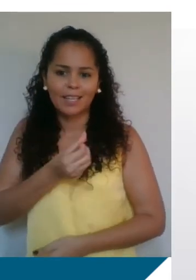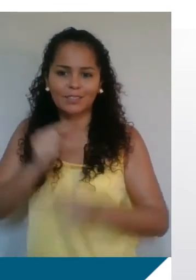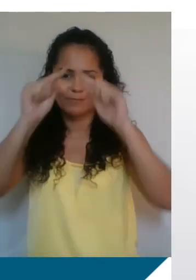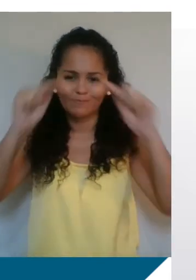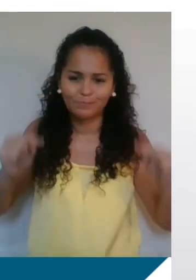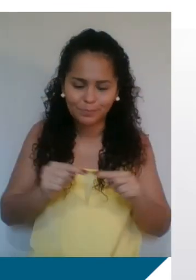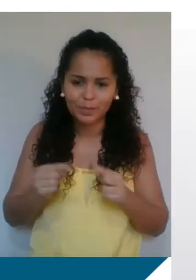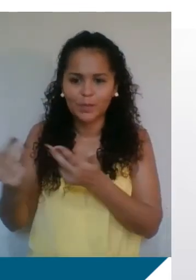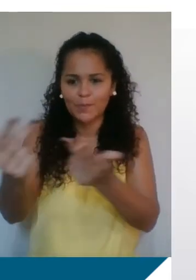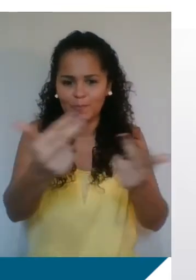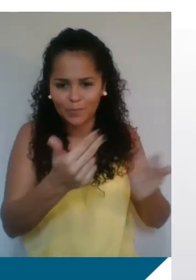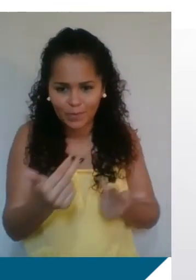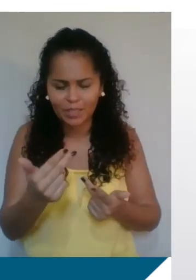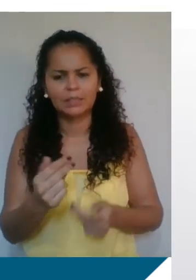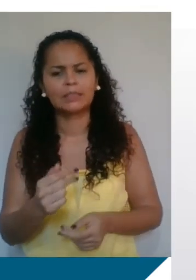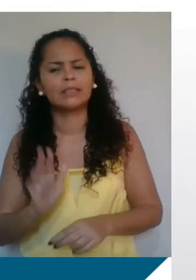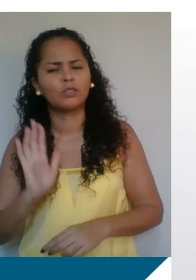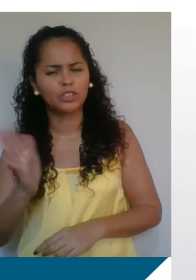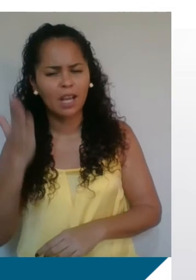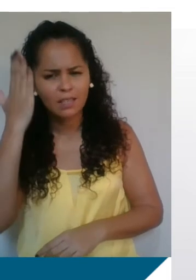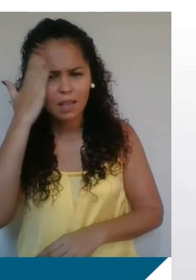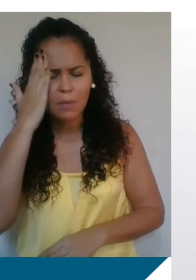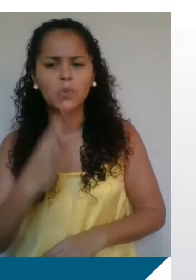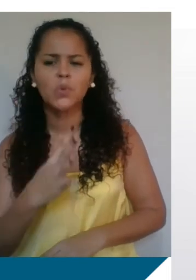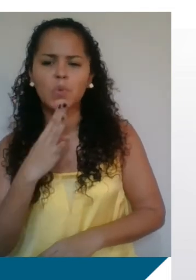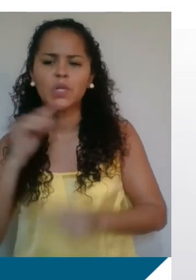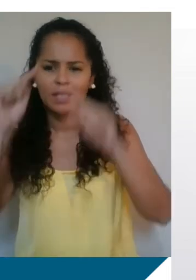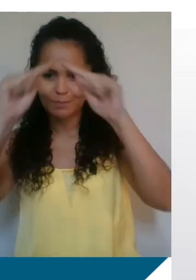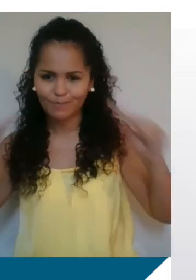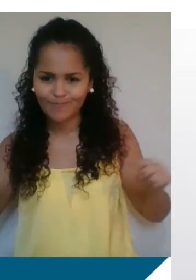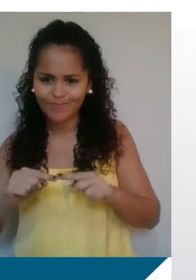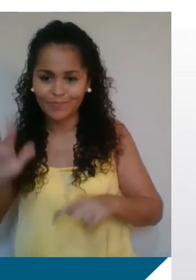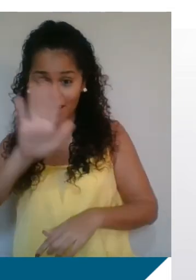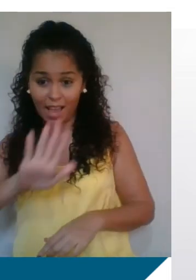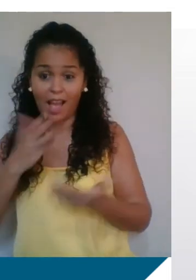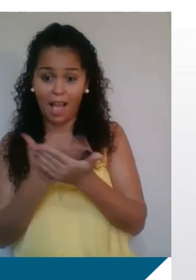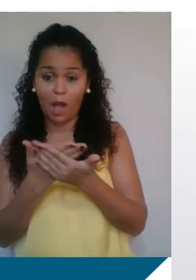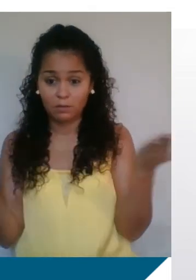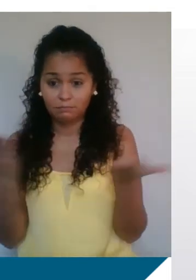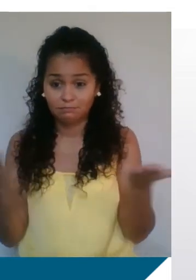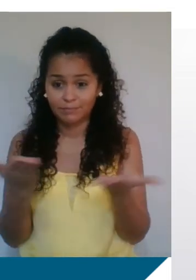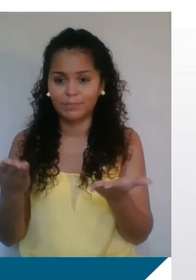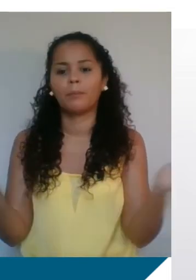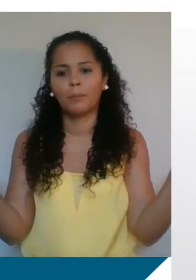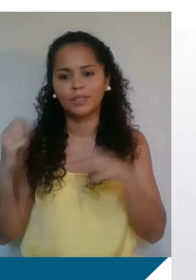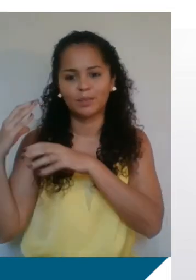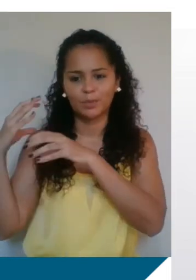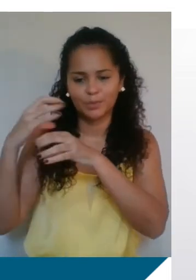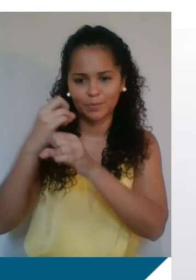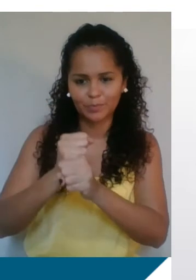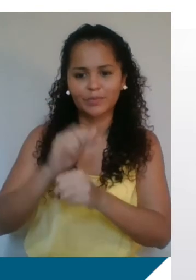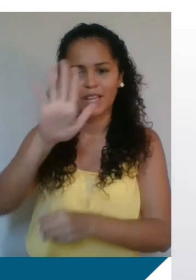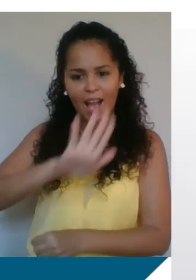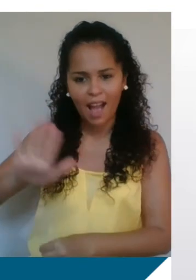tendo visto a área de um triângulo equilátero nessa aula, podemos então calcular a área do hexágono regular.